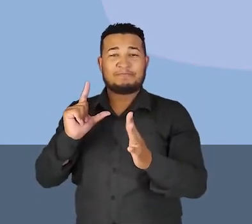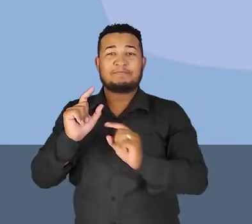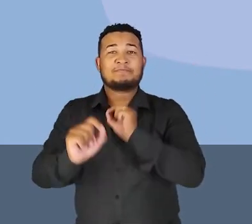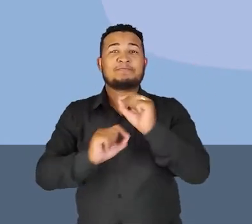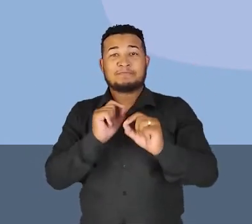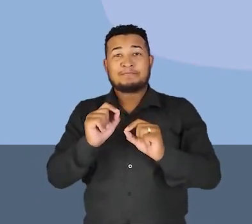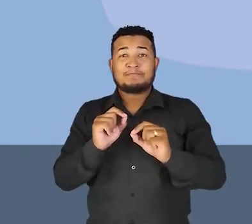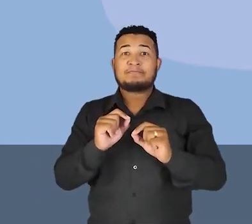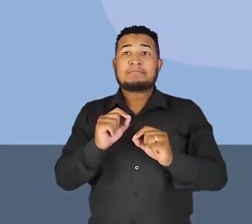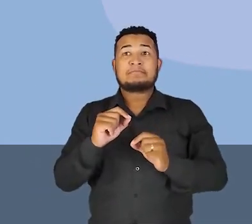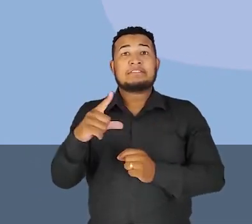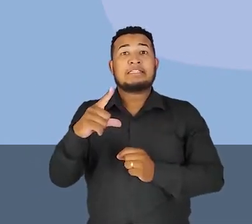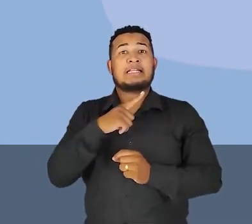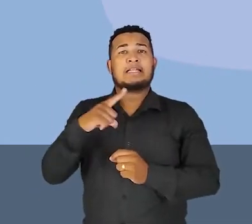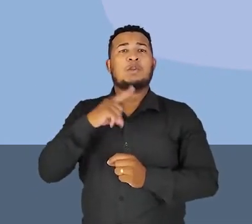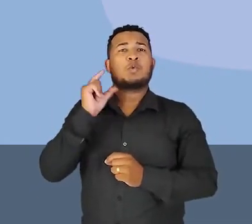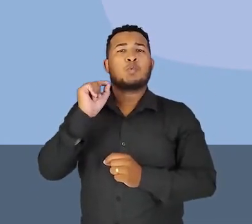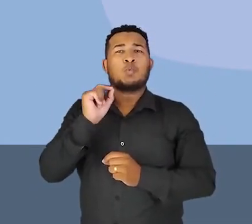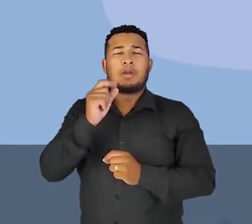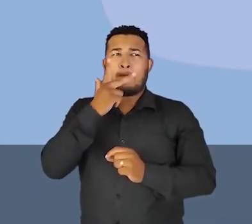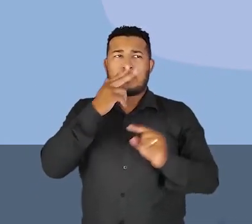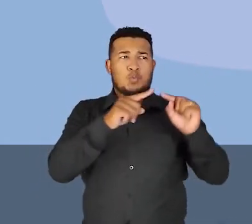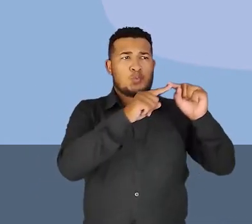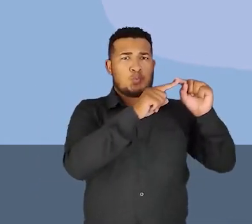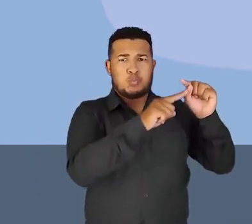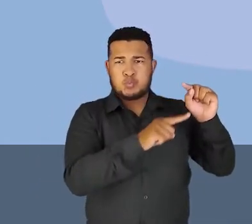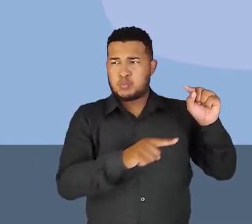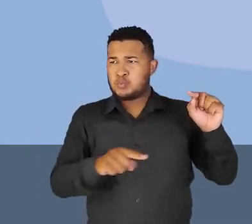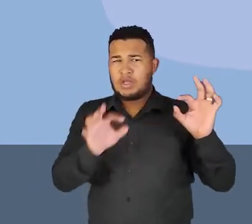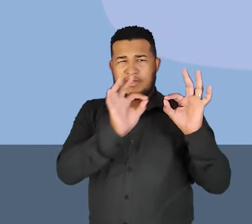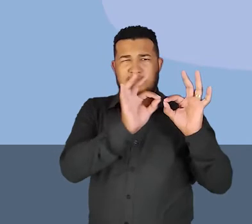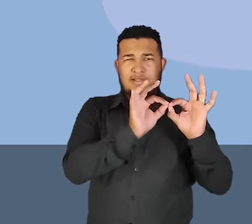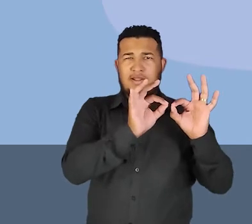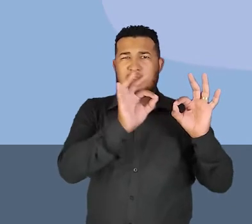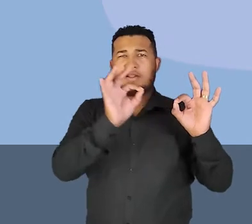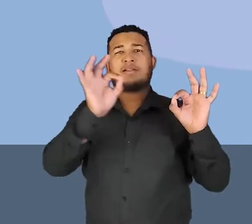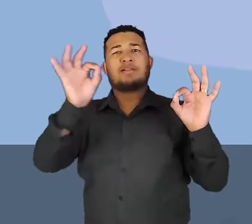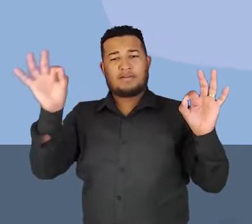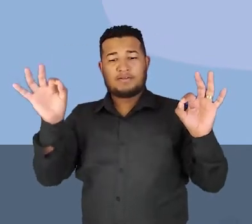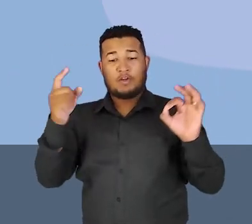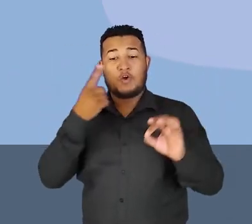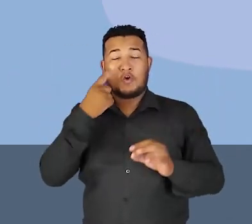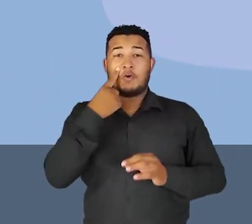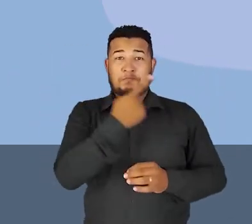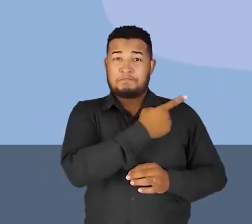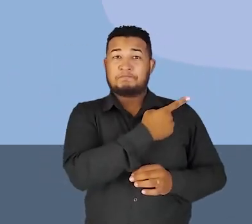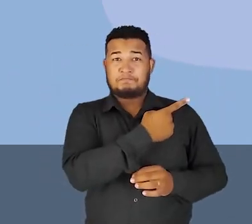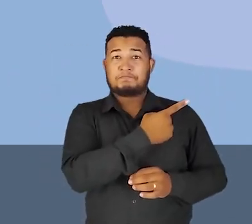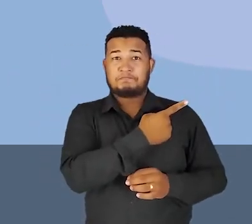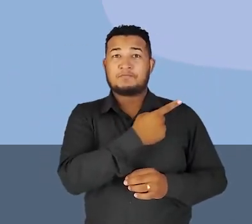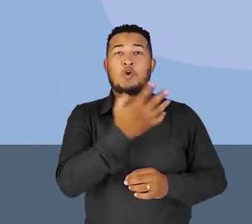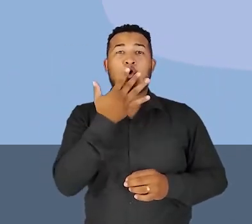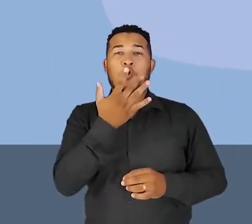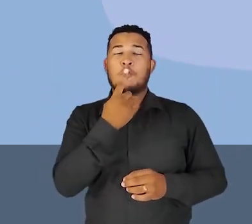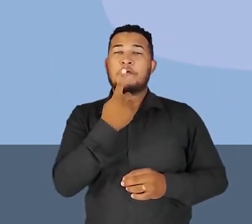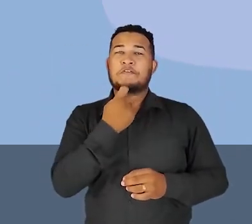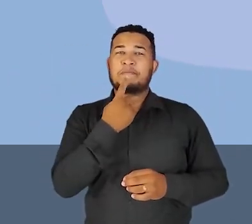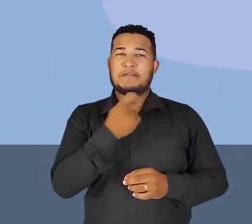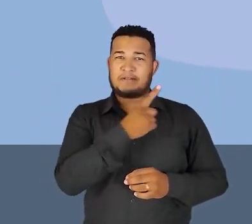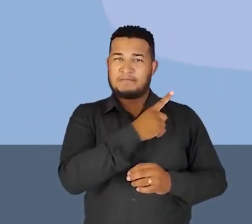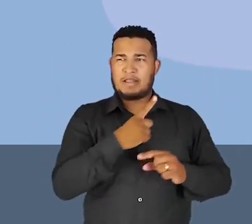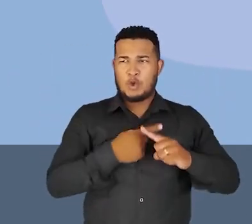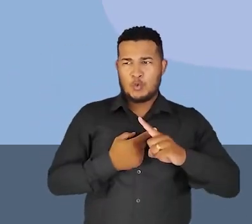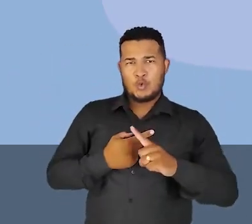anterior, ela tinha viajado uma distância que está sendo sinalizada para você com essa flechinha